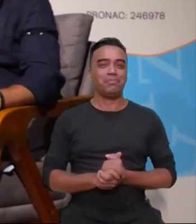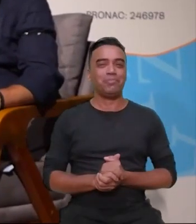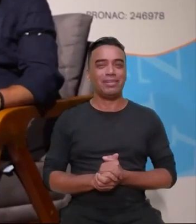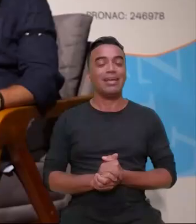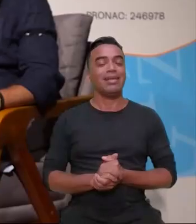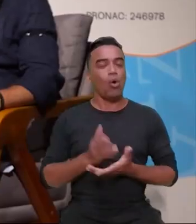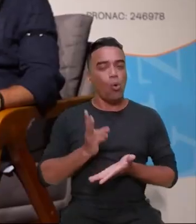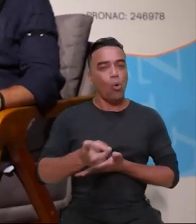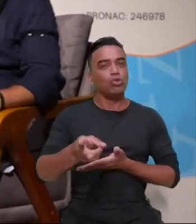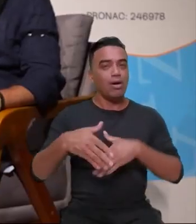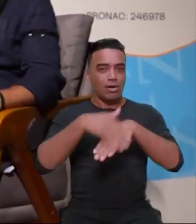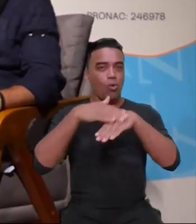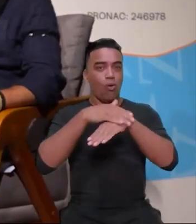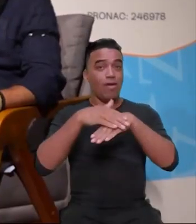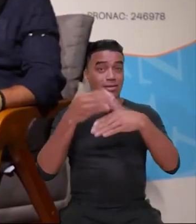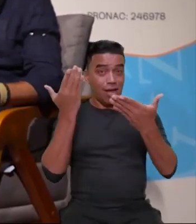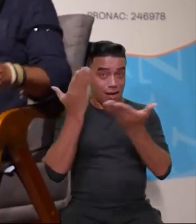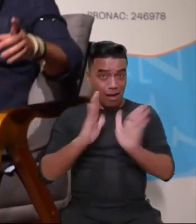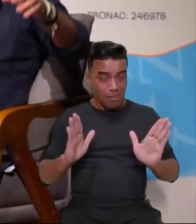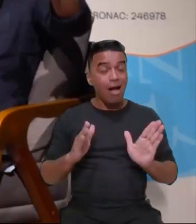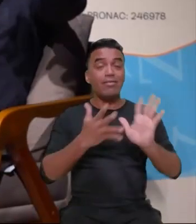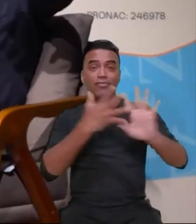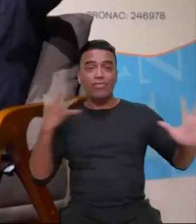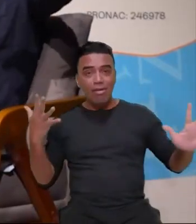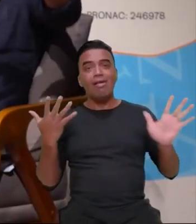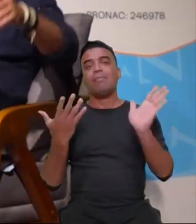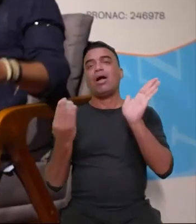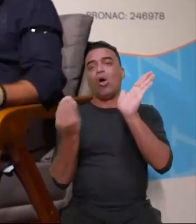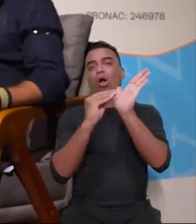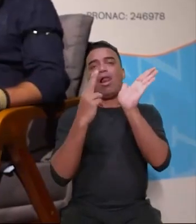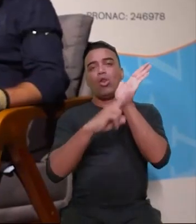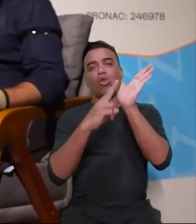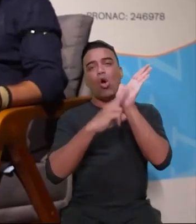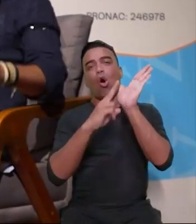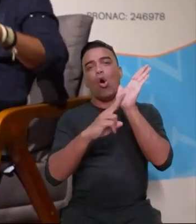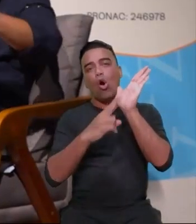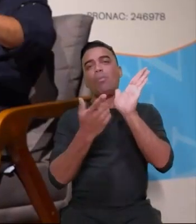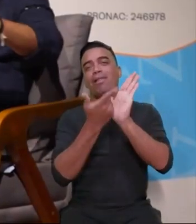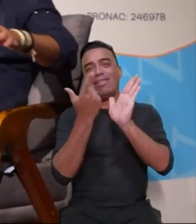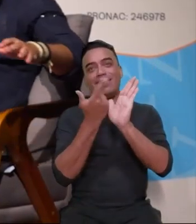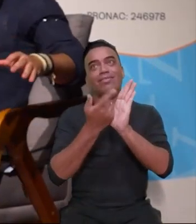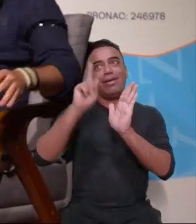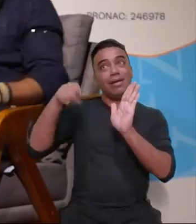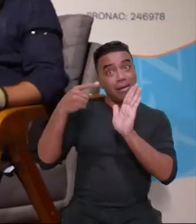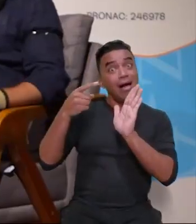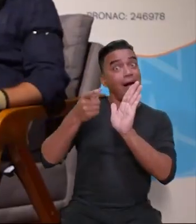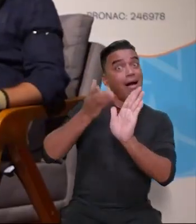Seguida a nossa dinâmica, após a conversa, a gente segue para os autógrafos aqui no hall da entrada, depois que fizermos uma